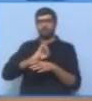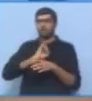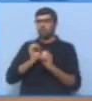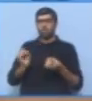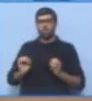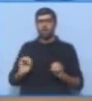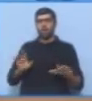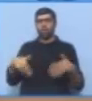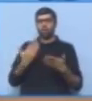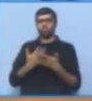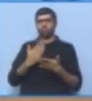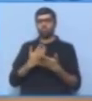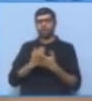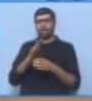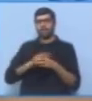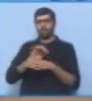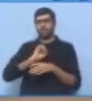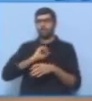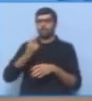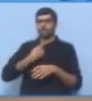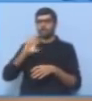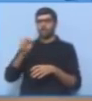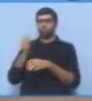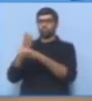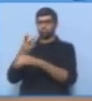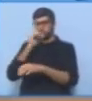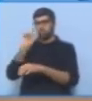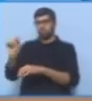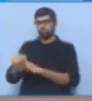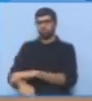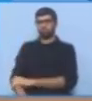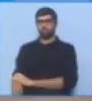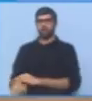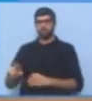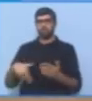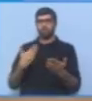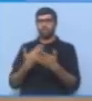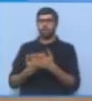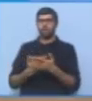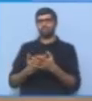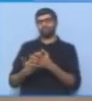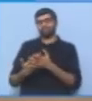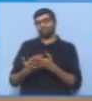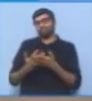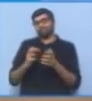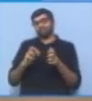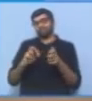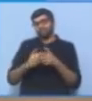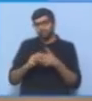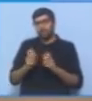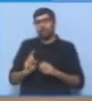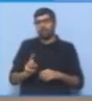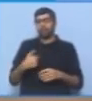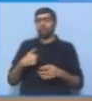existe, ou para trabalhar na minha área tenho que ir para outro país bem distante, então isto cria tensões. E a pergunta é